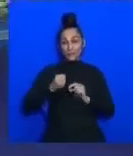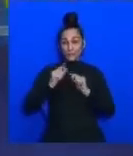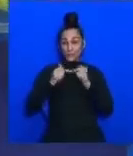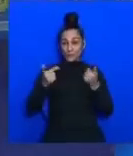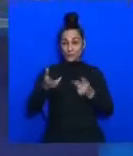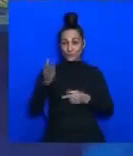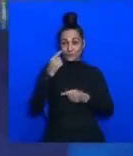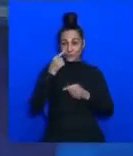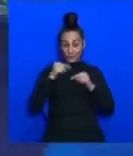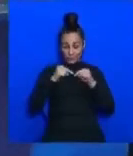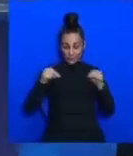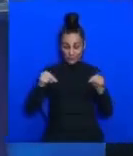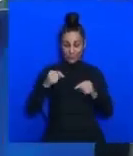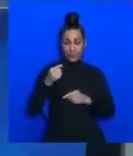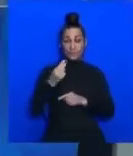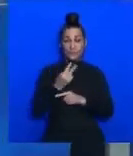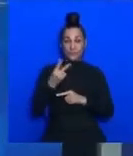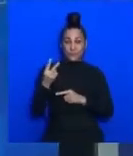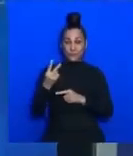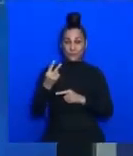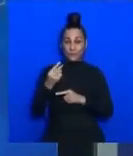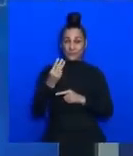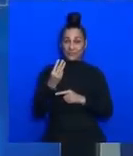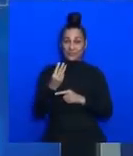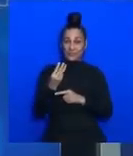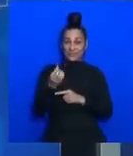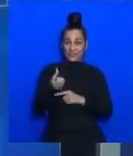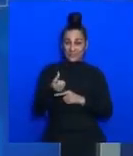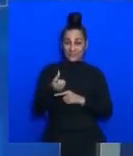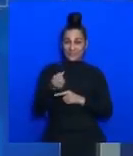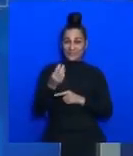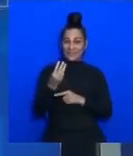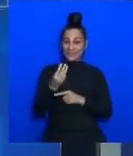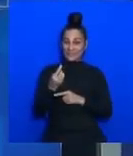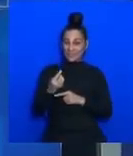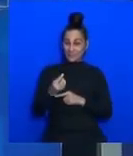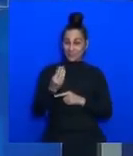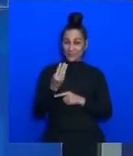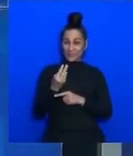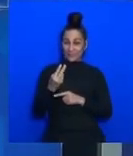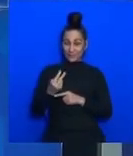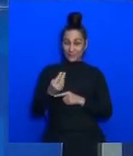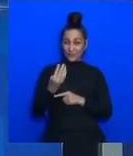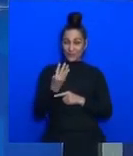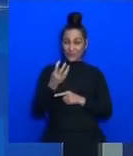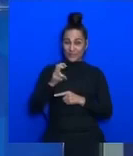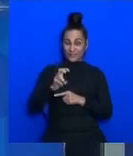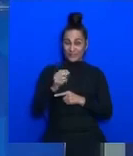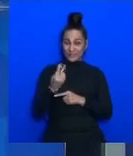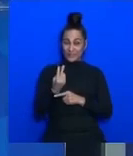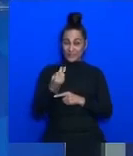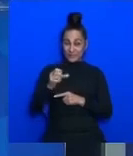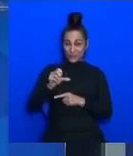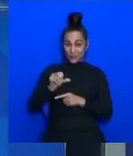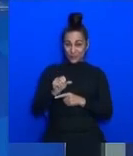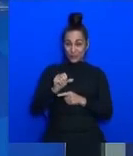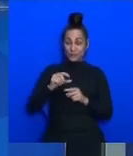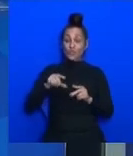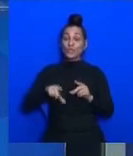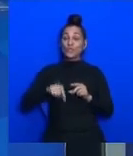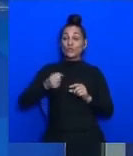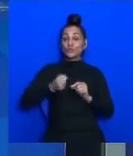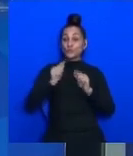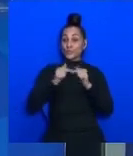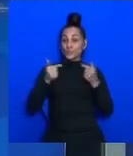conferir. 22, 36, 31, 32, 45 e 29. E os